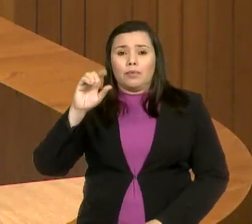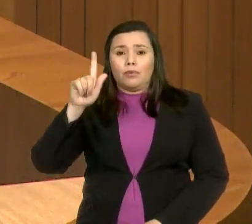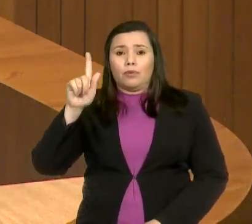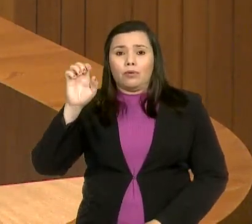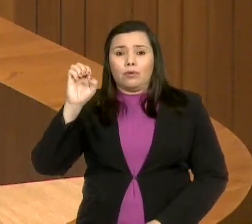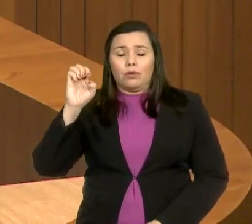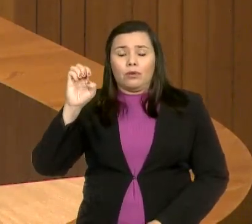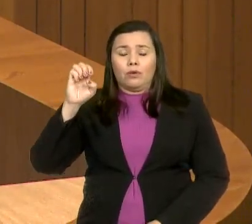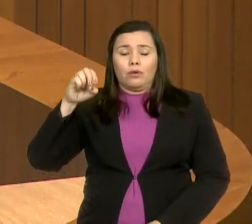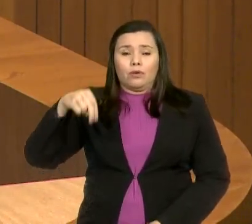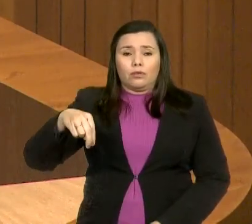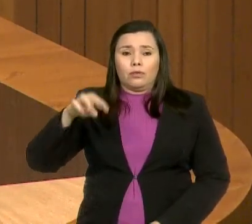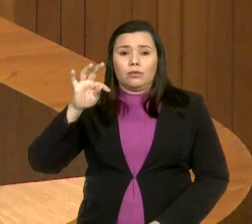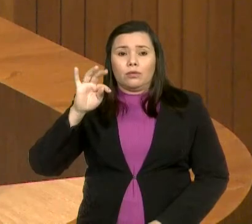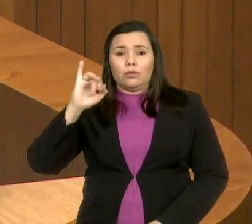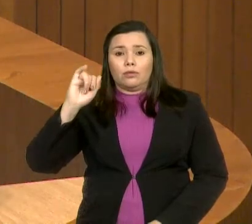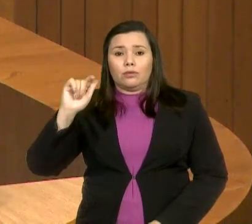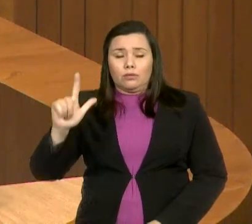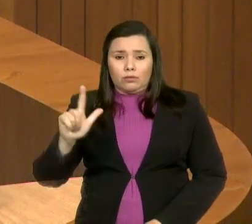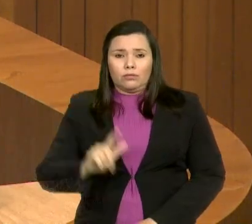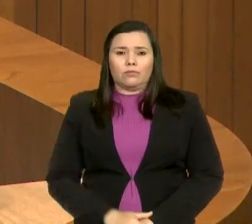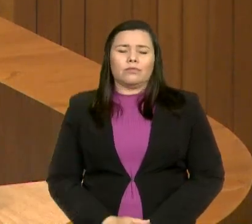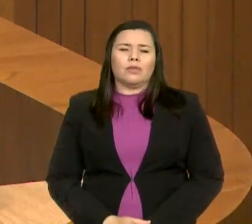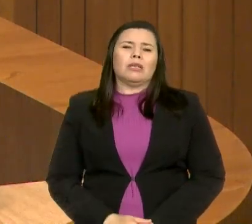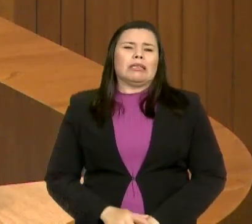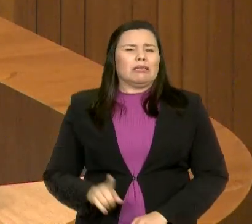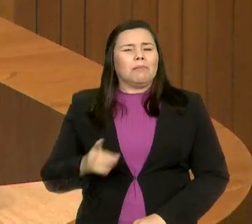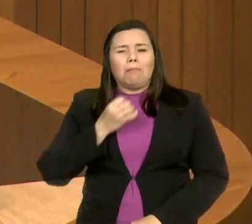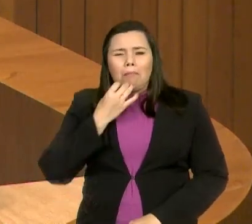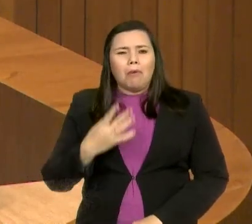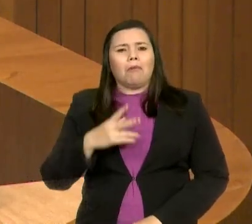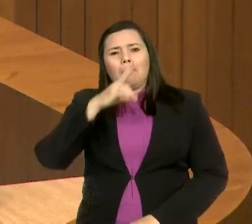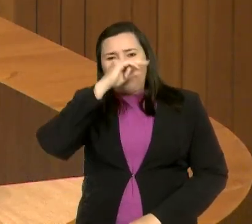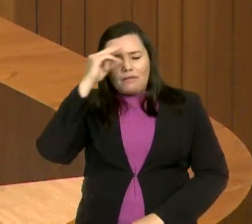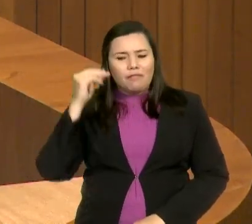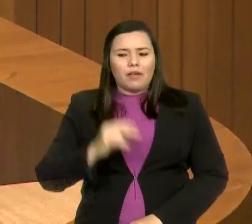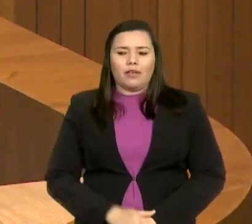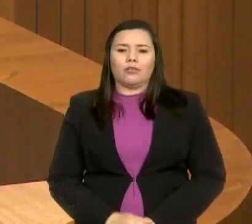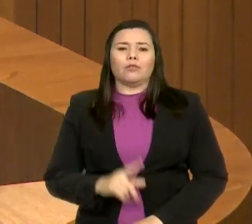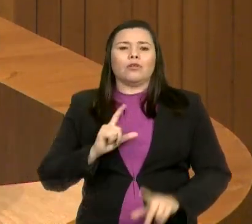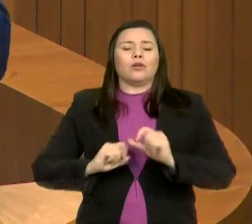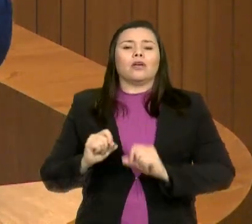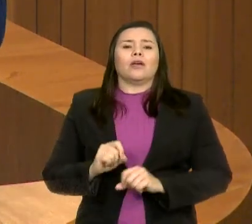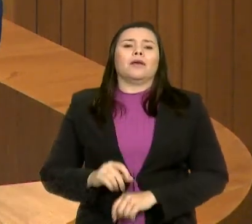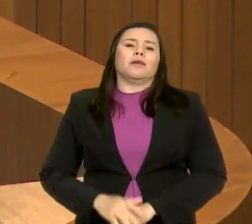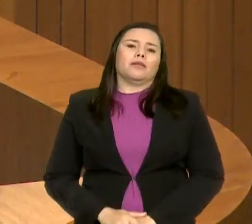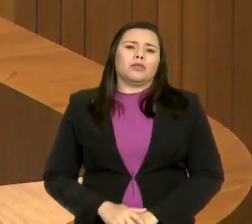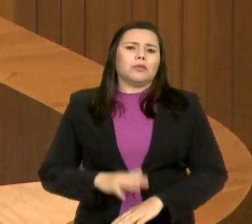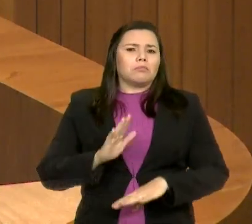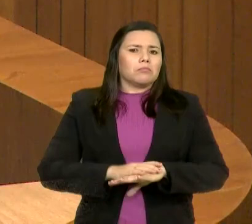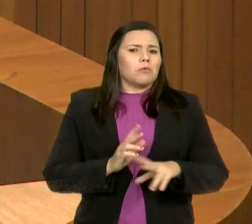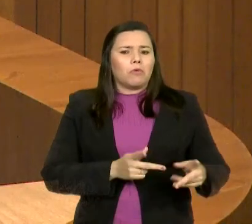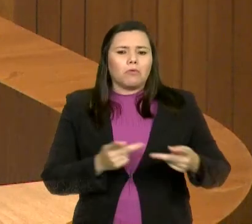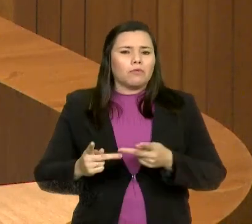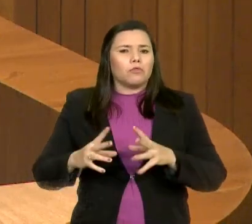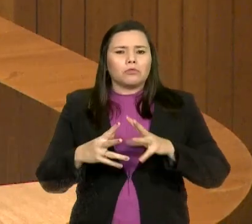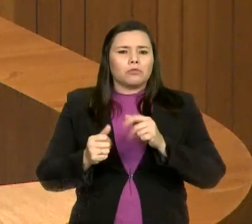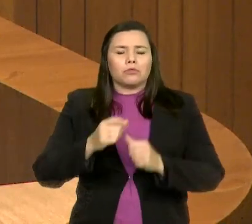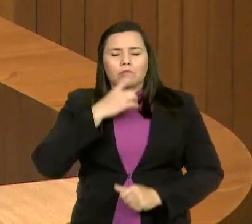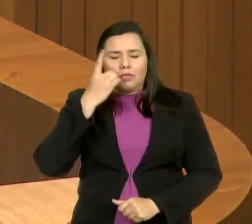grande relevância, principalmente na geração de emprego e renda, que é o Shopping da Gente, que leva o nome do saudoso Zé